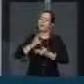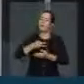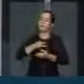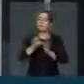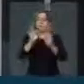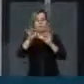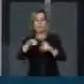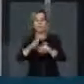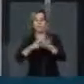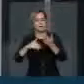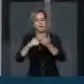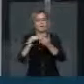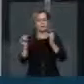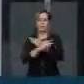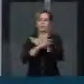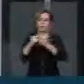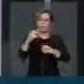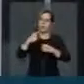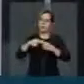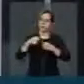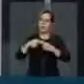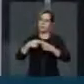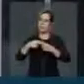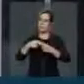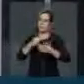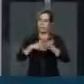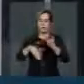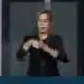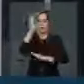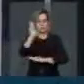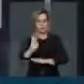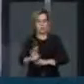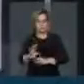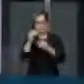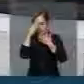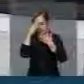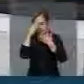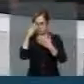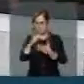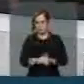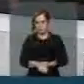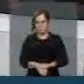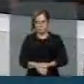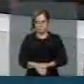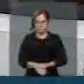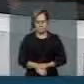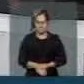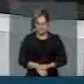de toda a atividade pública muito obrigada a todos um abraço fraterno Obrigado